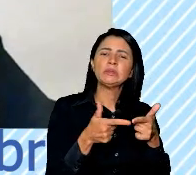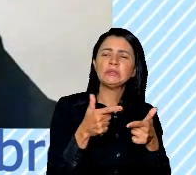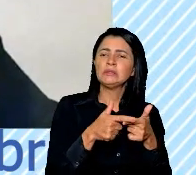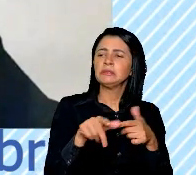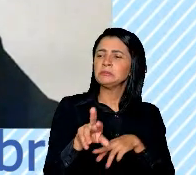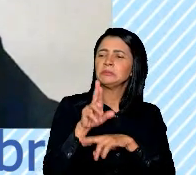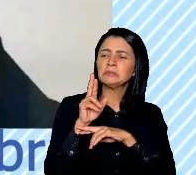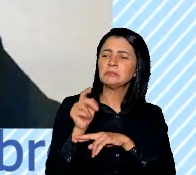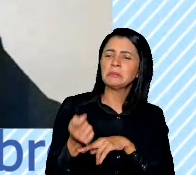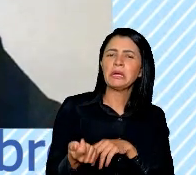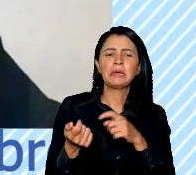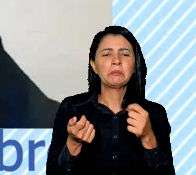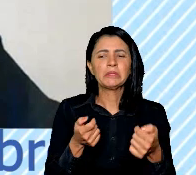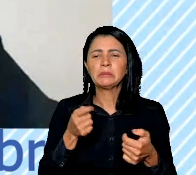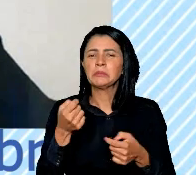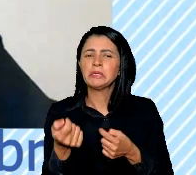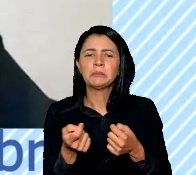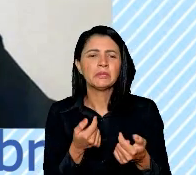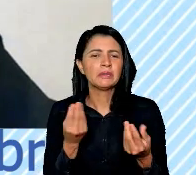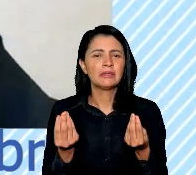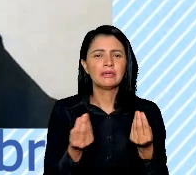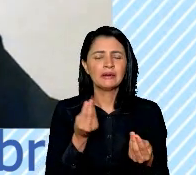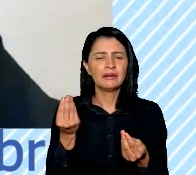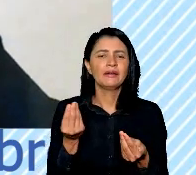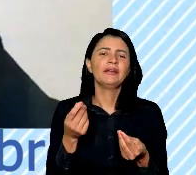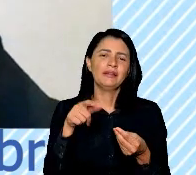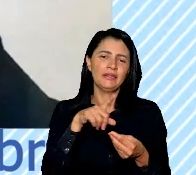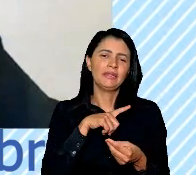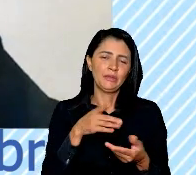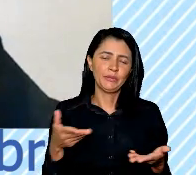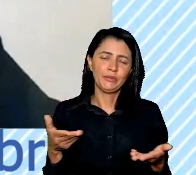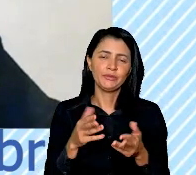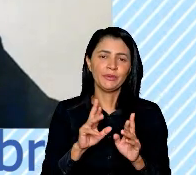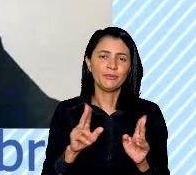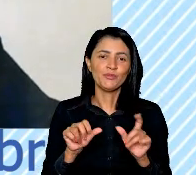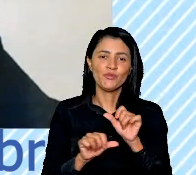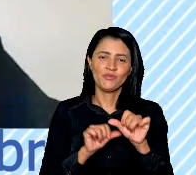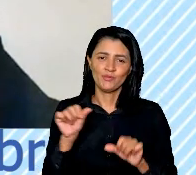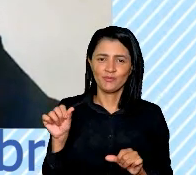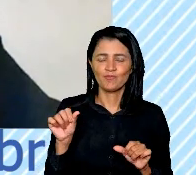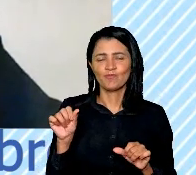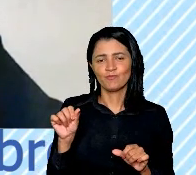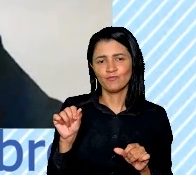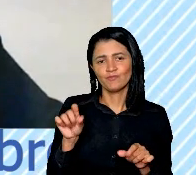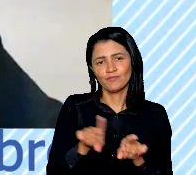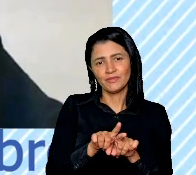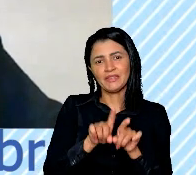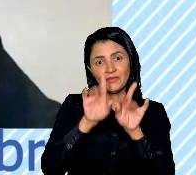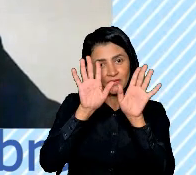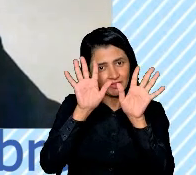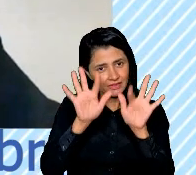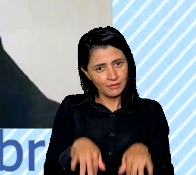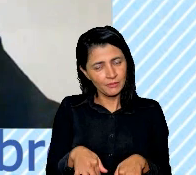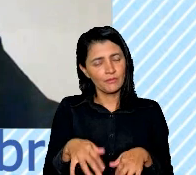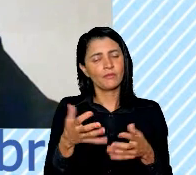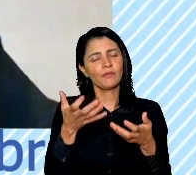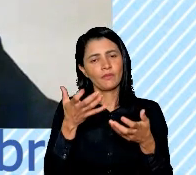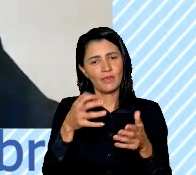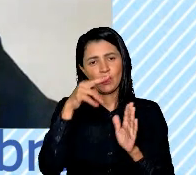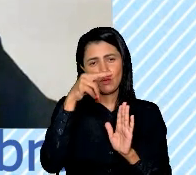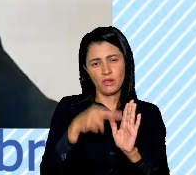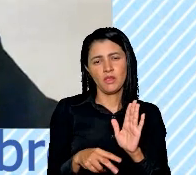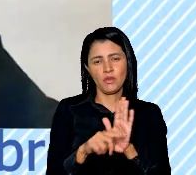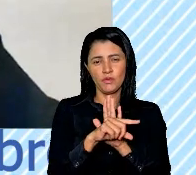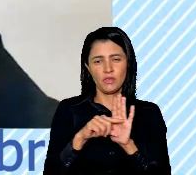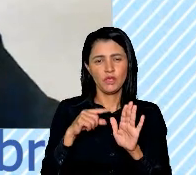representatividade que vivemos hoje. E, para encerrar, gostaria de ler um trecho